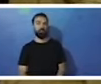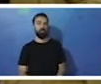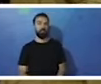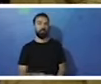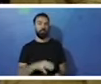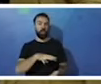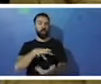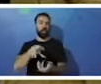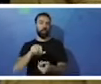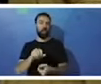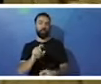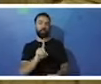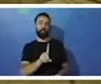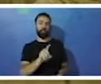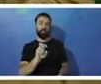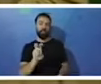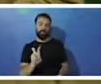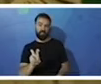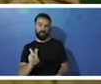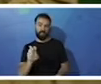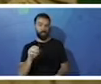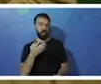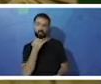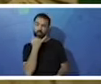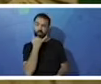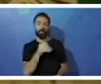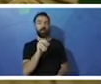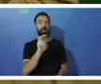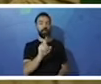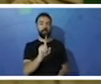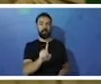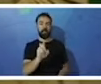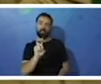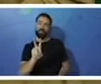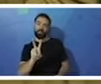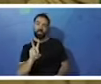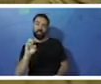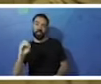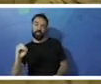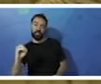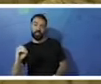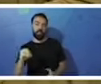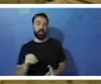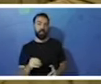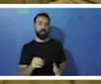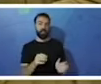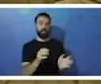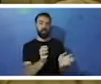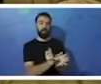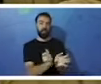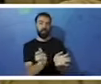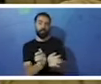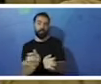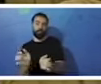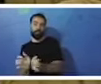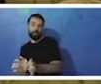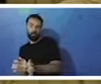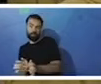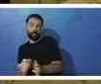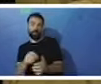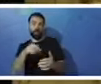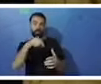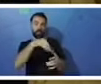em 120? Aqui é como se nós fôssemos contando de 10 em 10 até chegar lá no